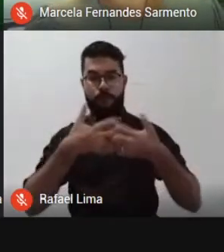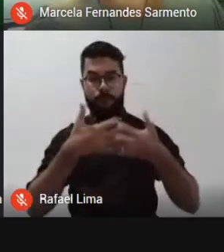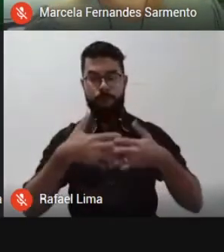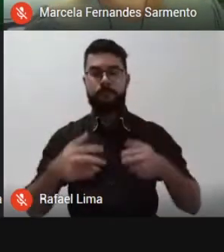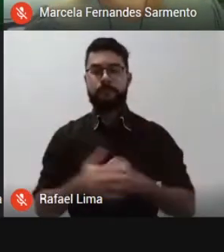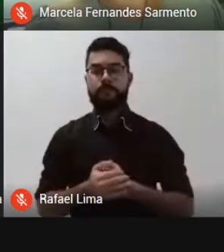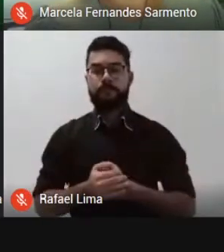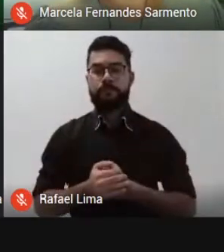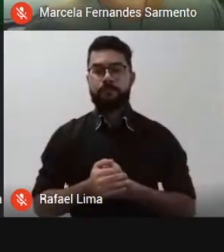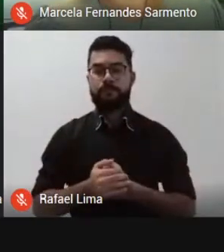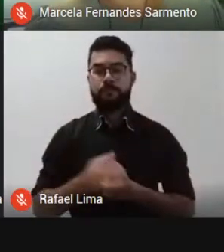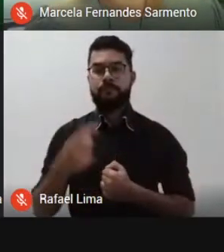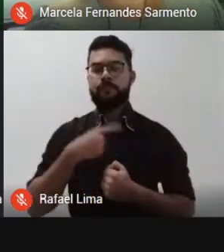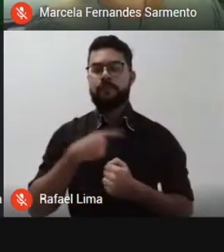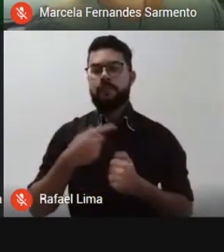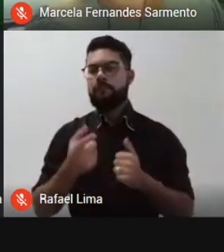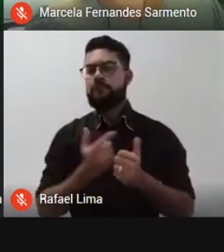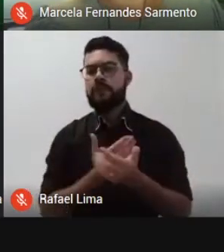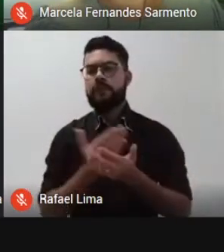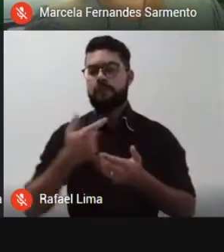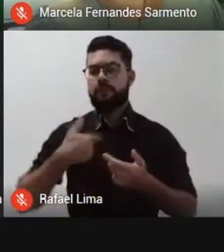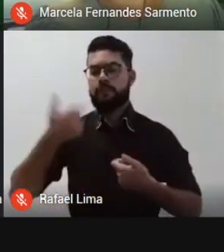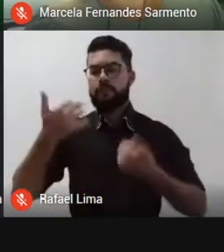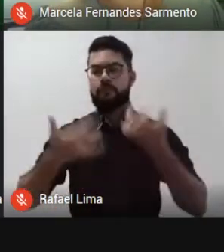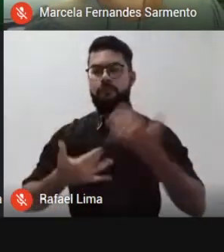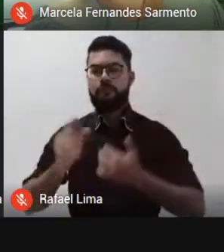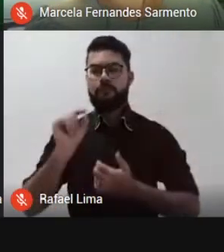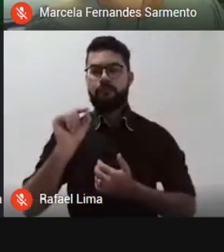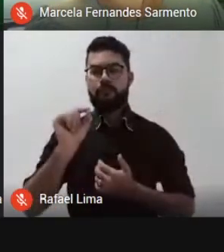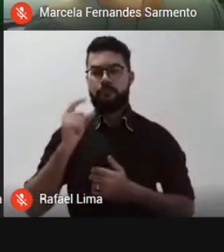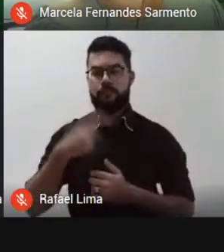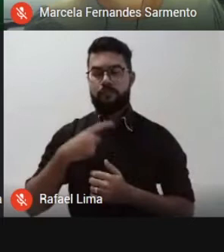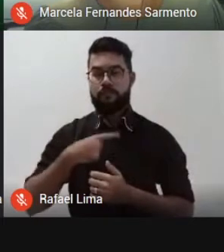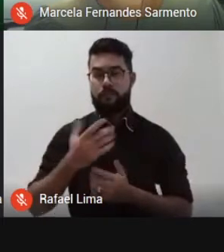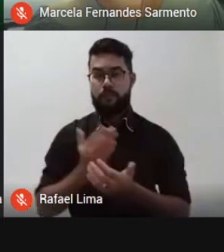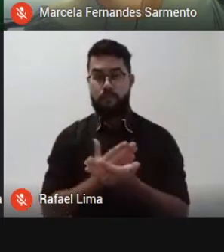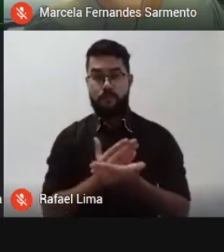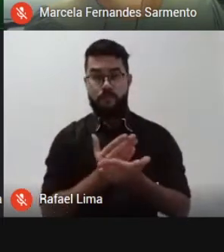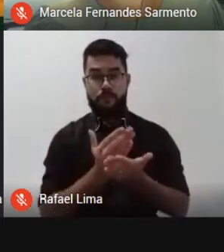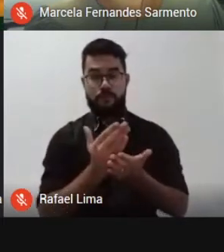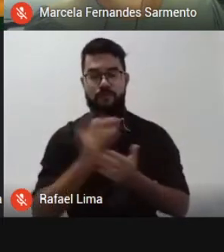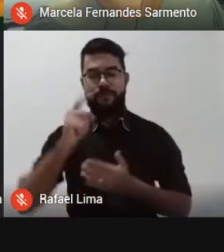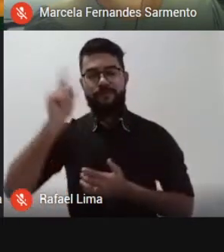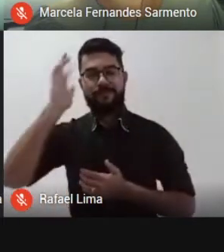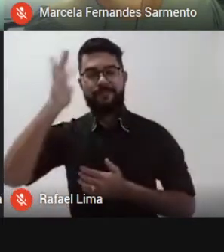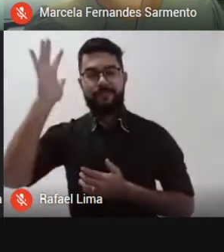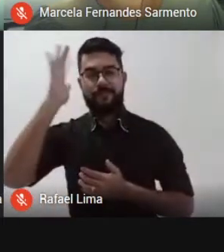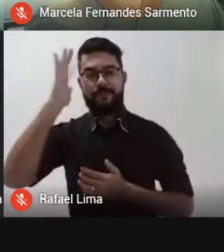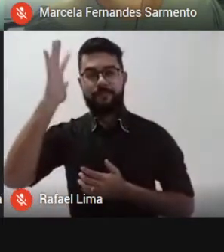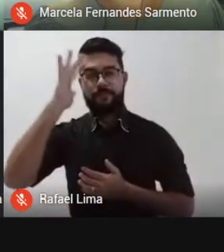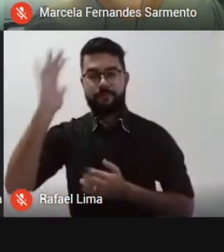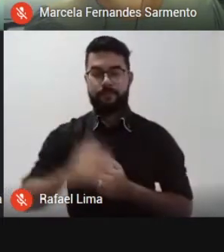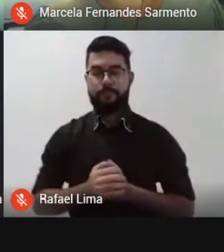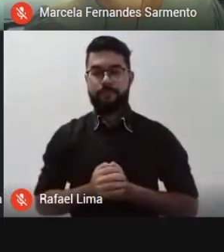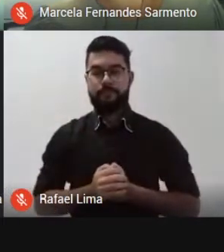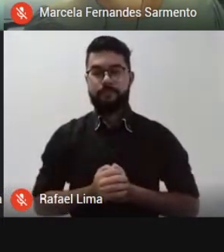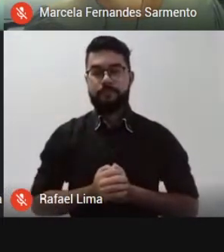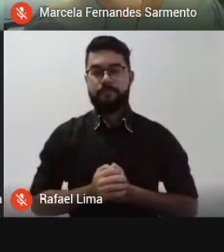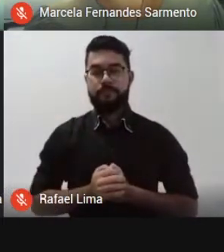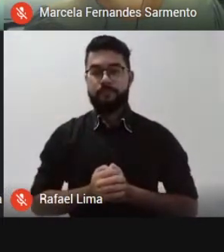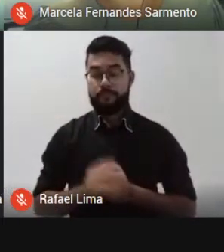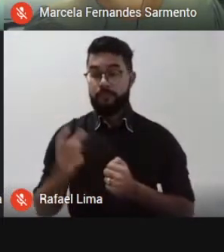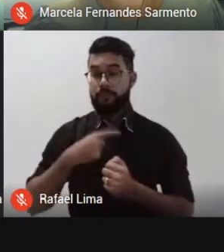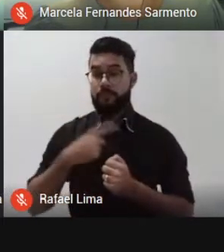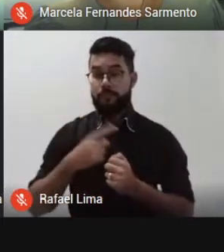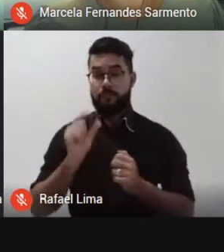dessa conversa, eu vou falar para você do nosso grande sonho, né? Porque o Parklet ele começou como um sonho. Então, esse foi o seu início. E toda a história do